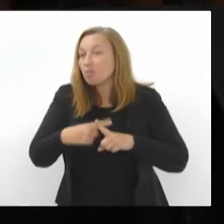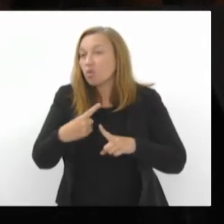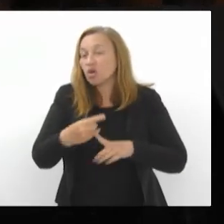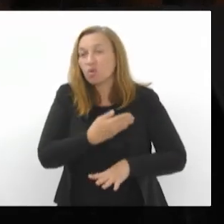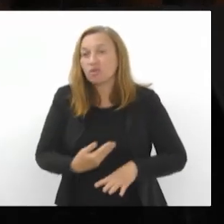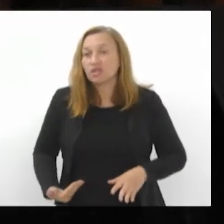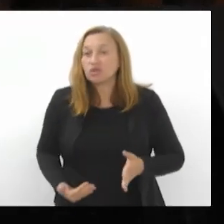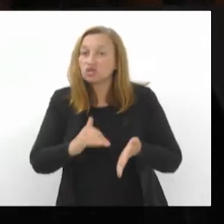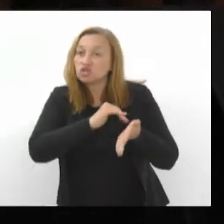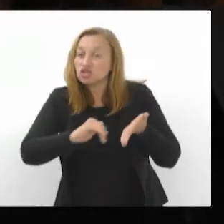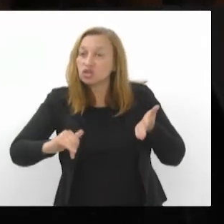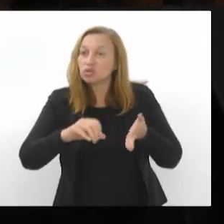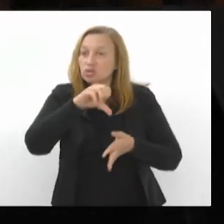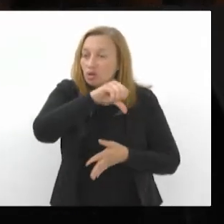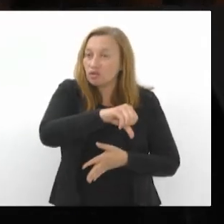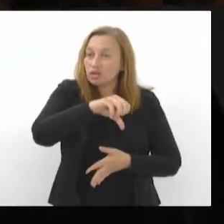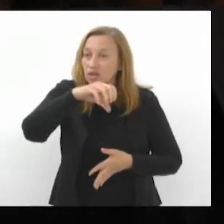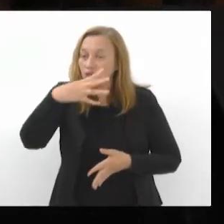estado tirou